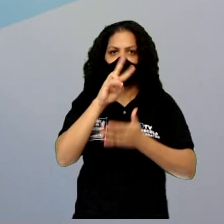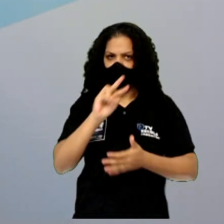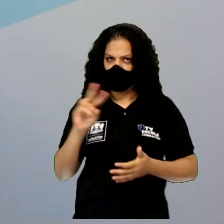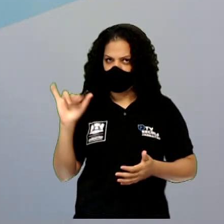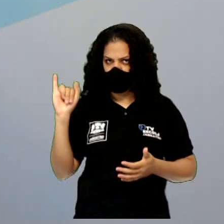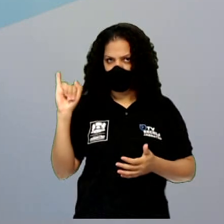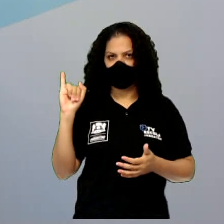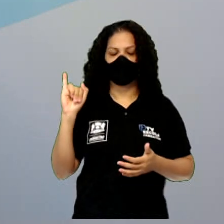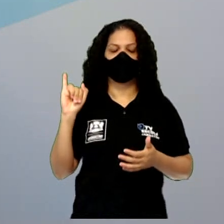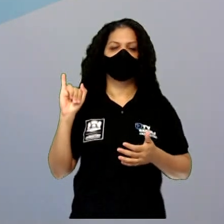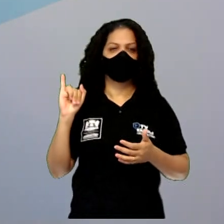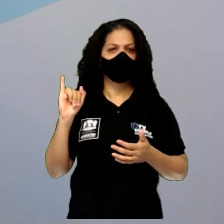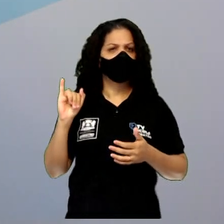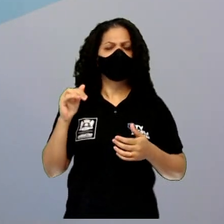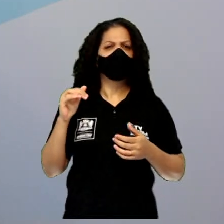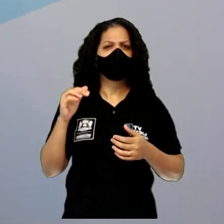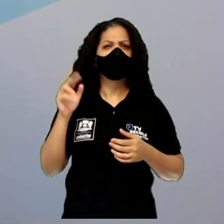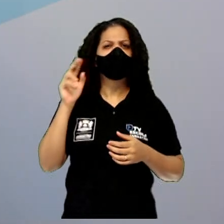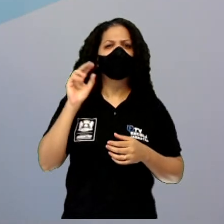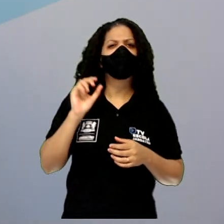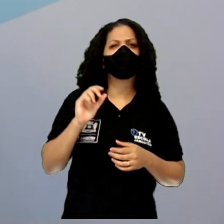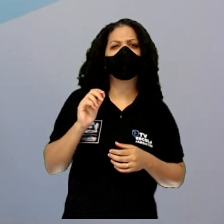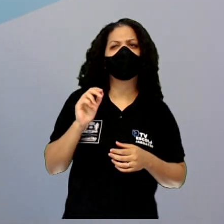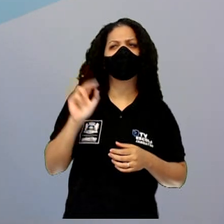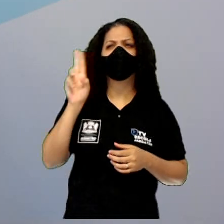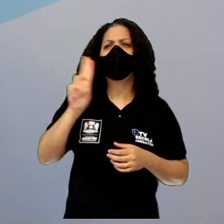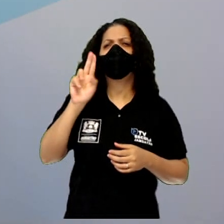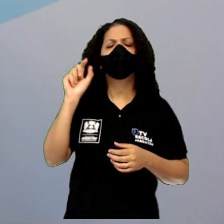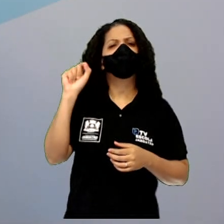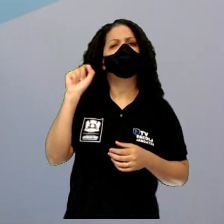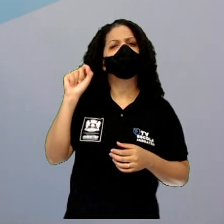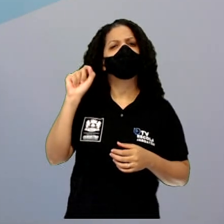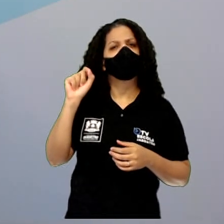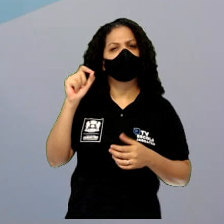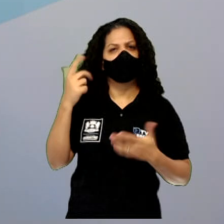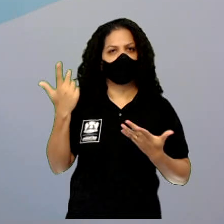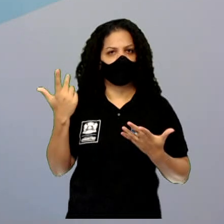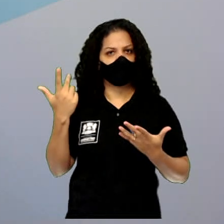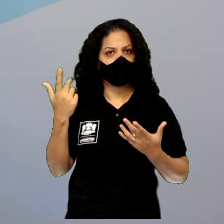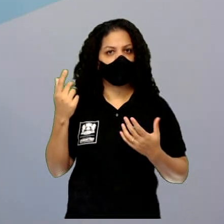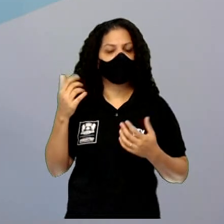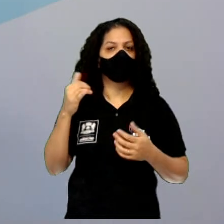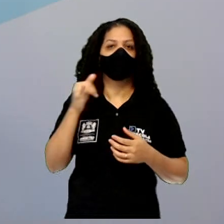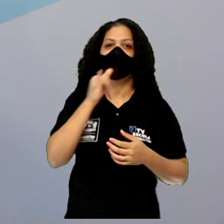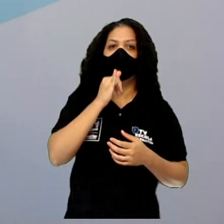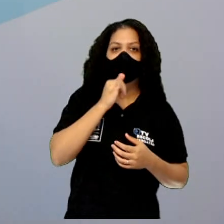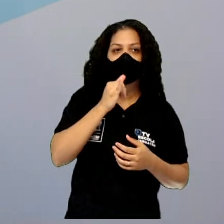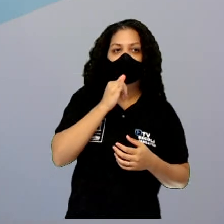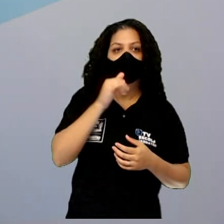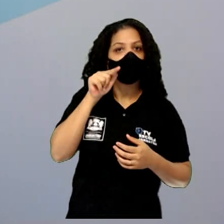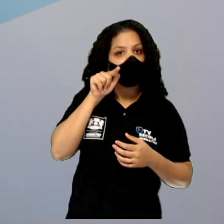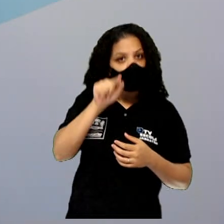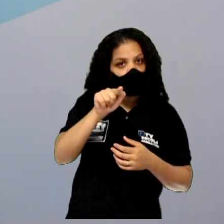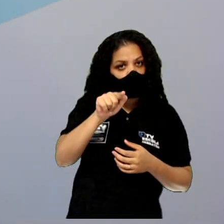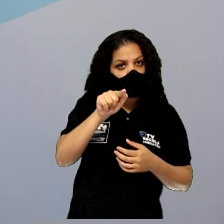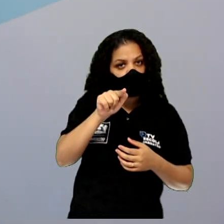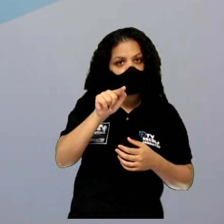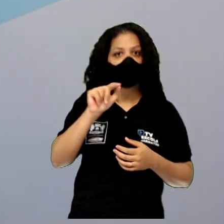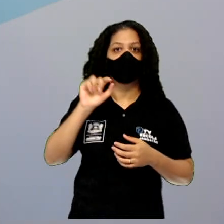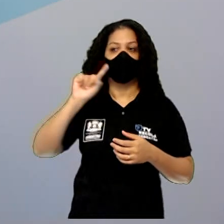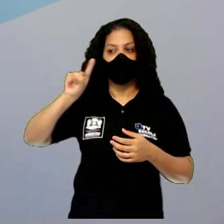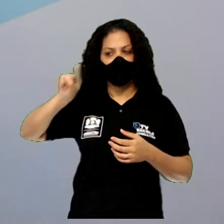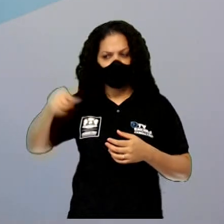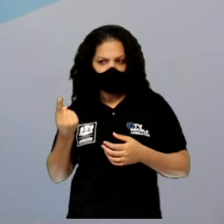sinais servem tanto para dar pausa na nossa fala, como por exemplo o ponto e a vírgula, eles dão uma pausa na nossa